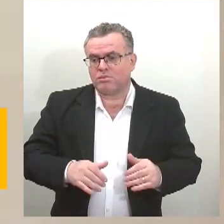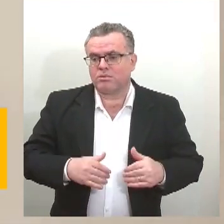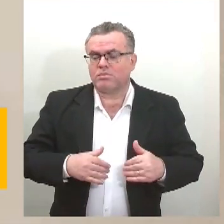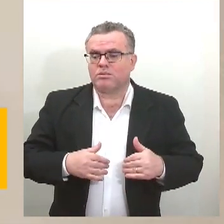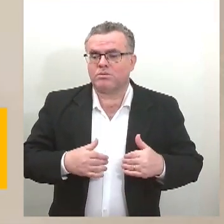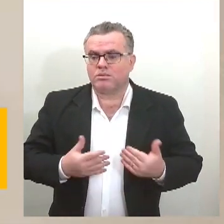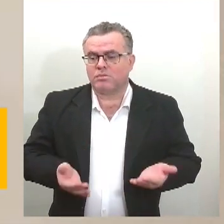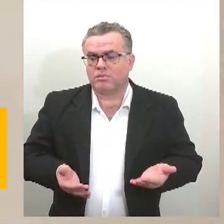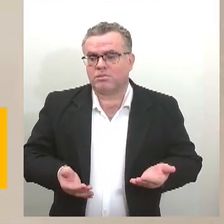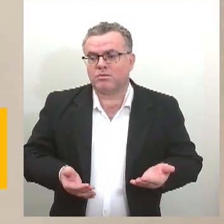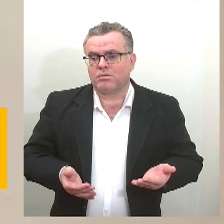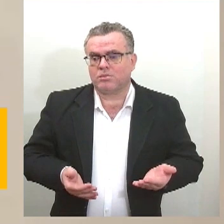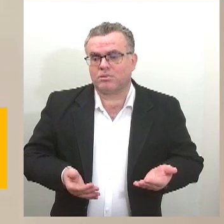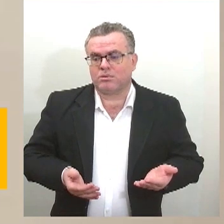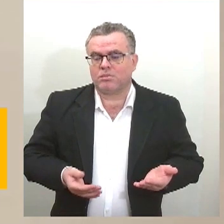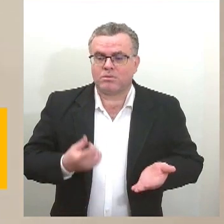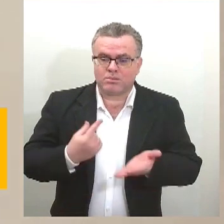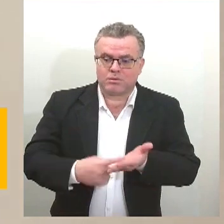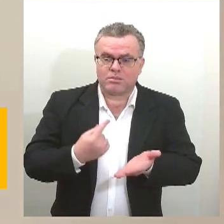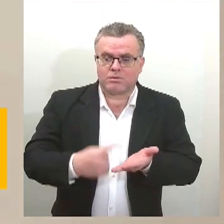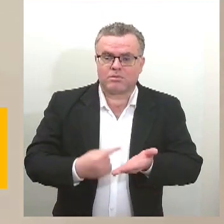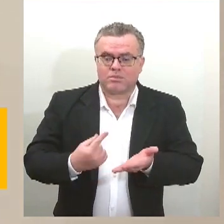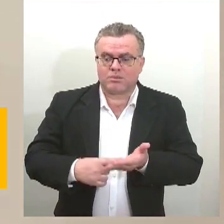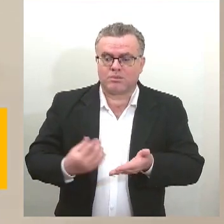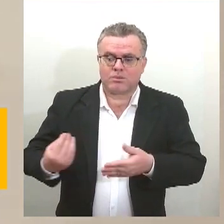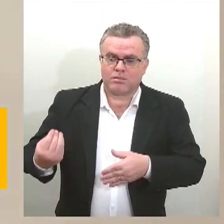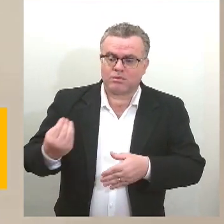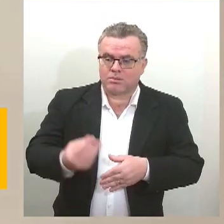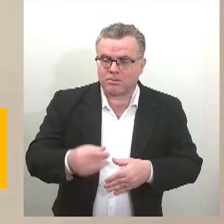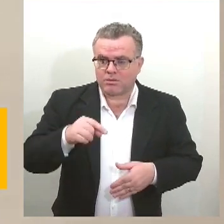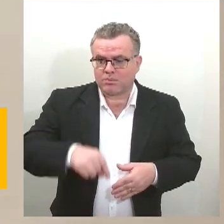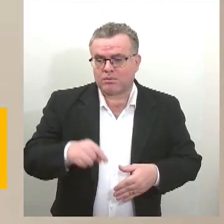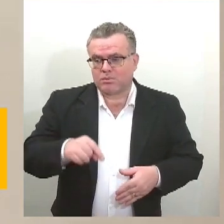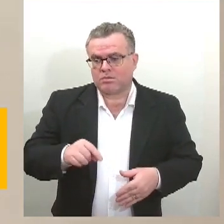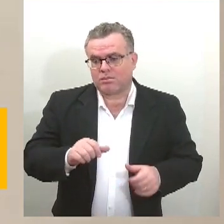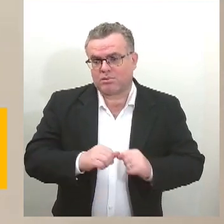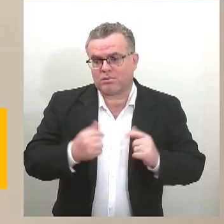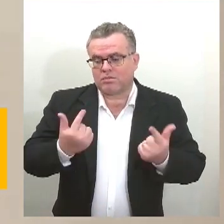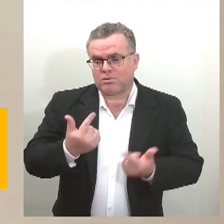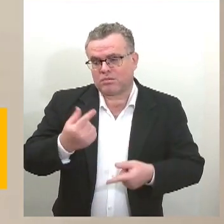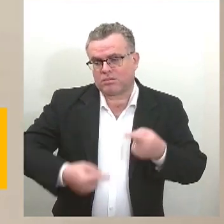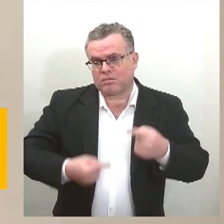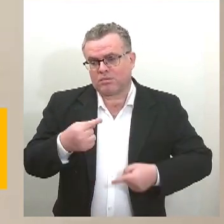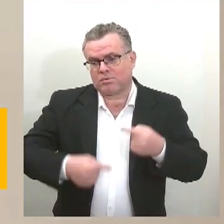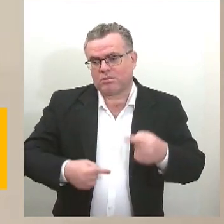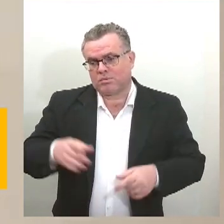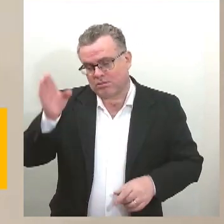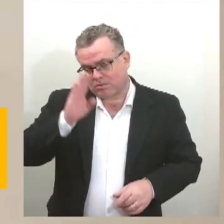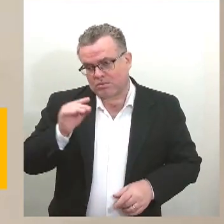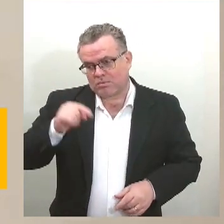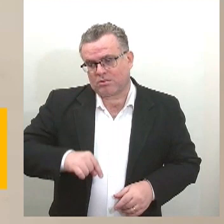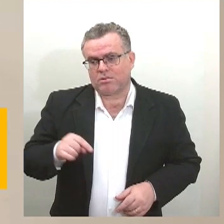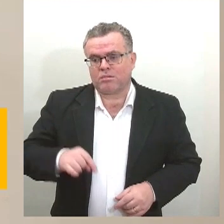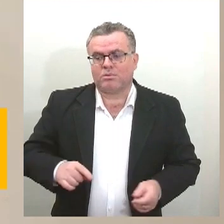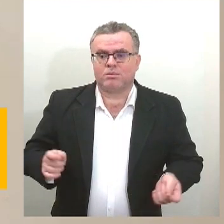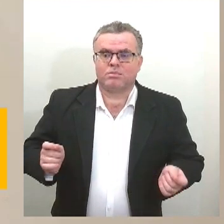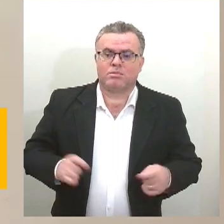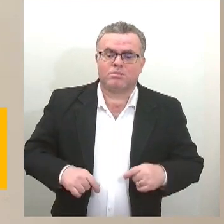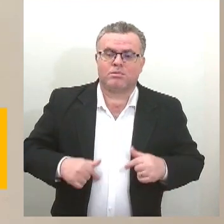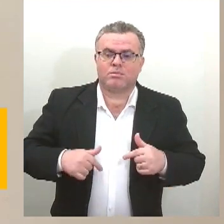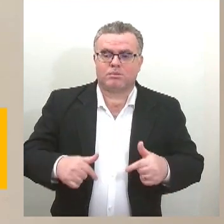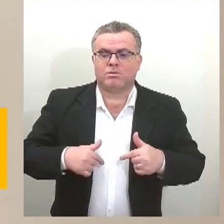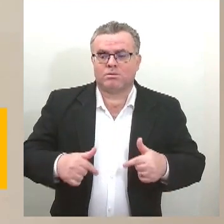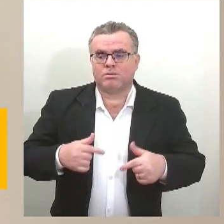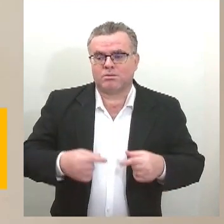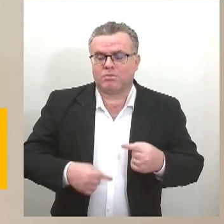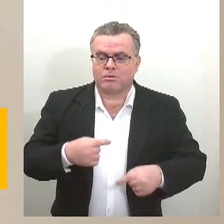a gente traz essa pauta para as casas legisladoras do Brasil, quando a gente começa a lutar mesmo por políticas públicas que